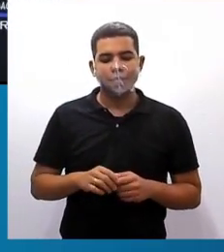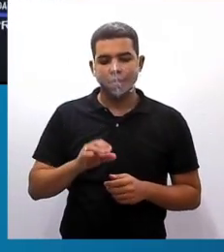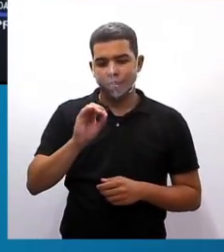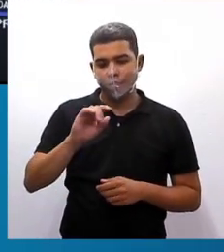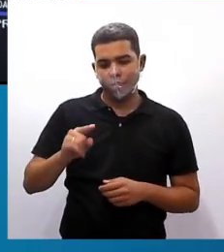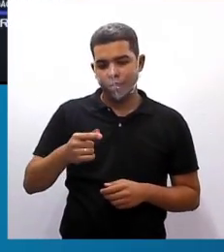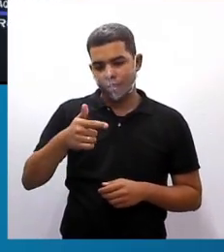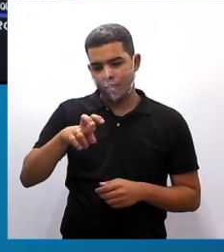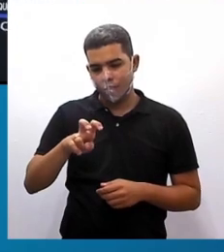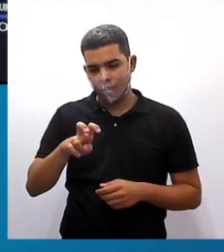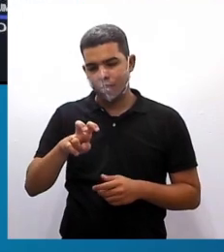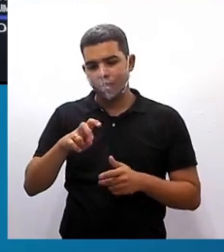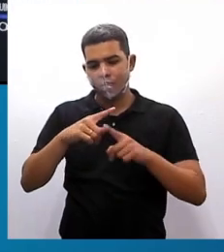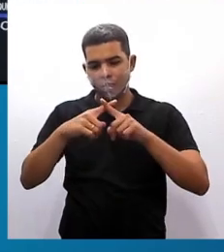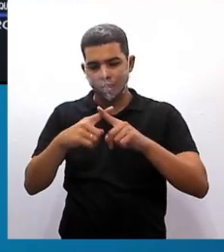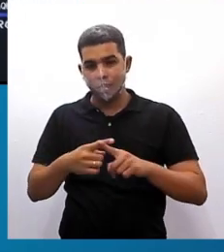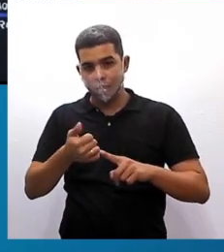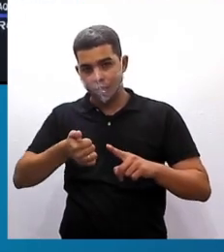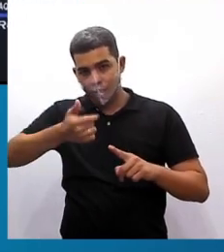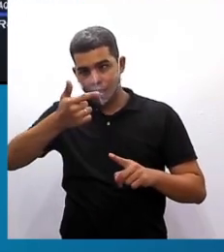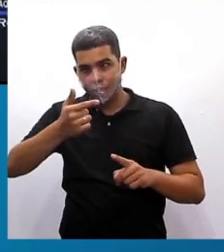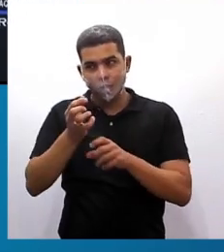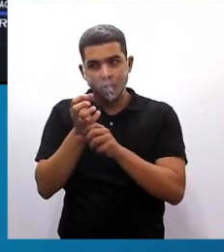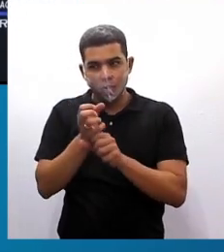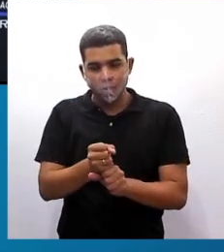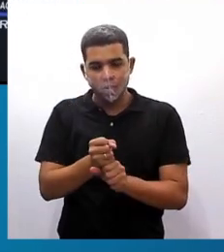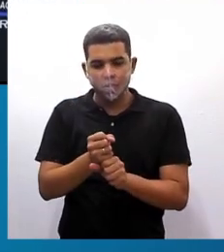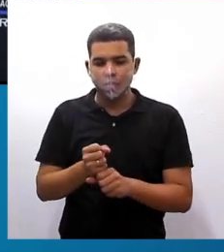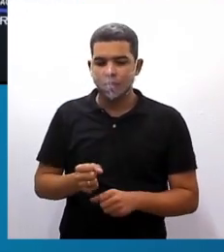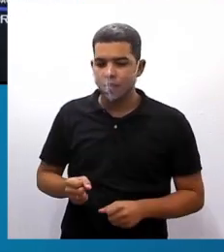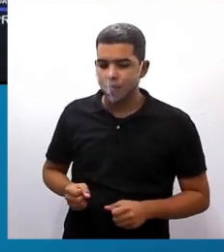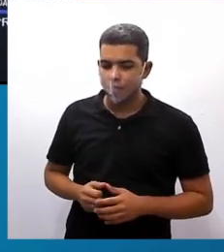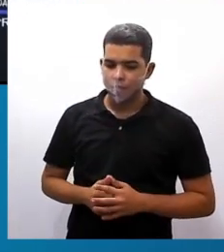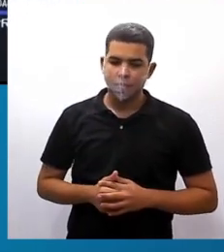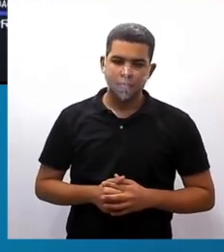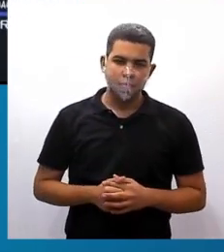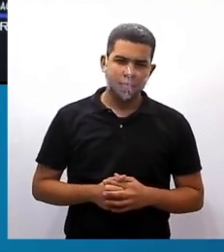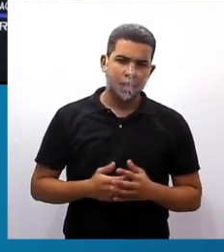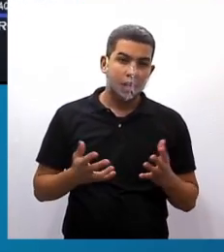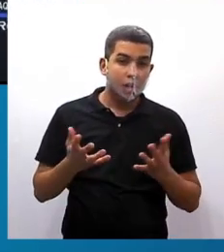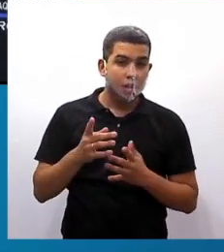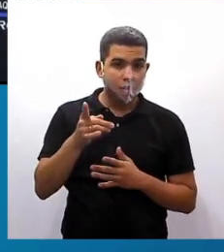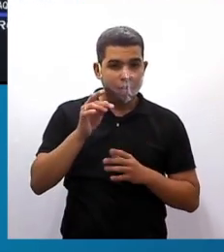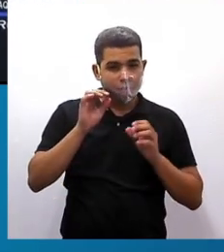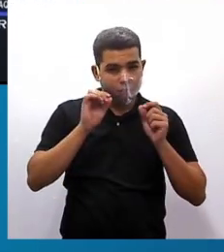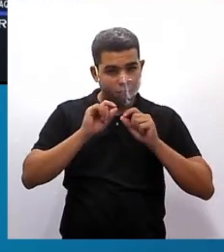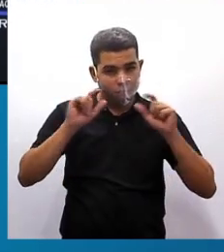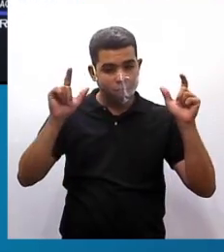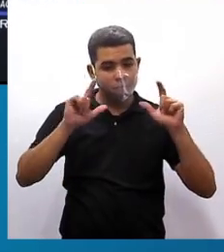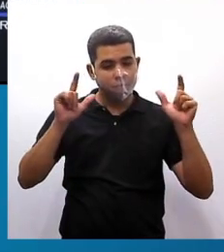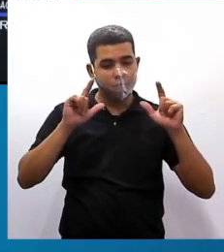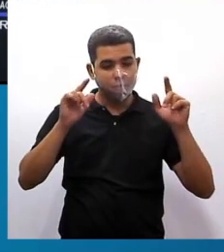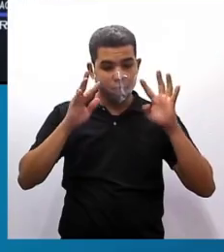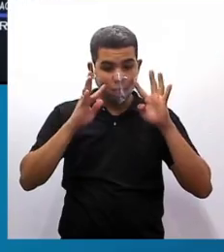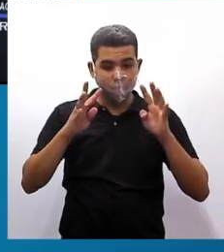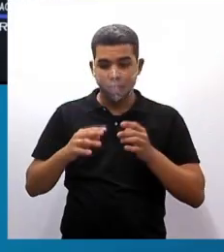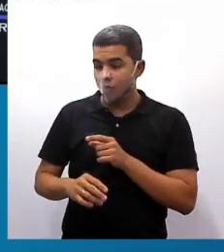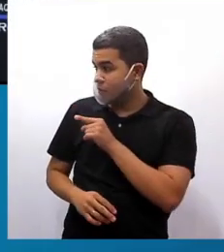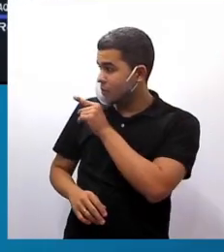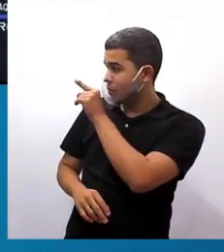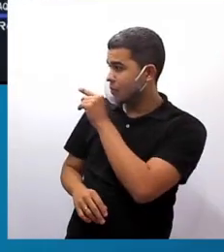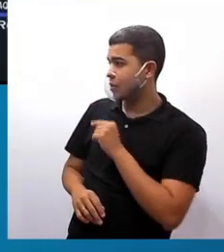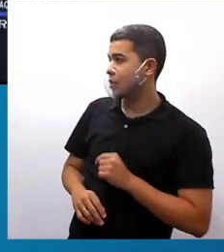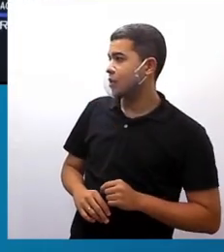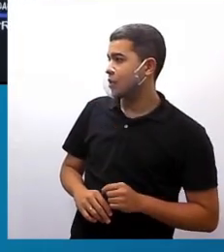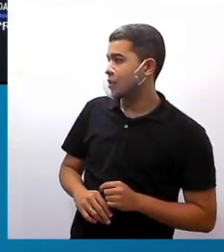Então, 0,25 vezes 12 dá quanto? Agora, observe detalhadamente essa